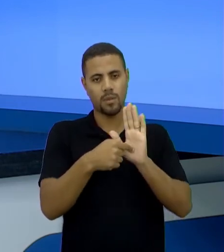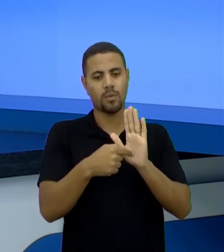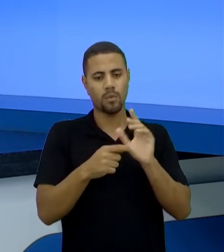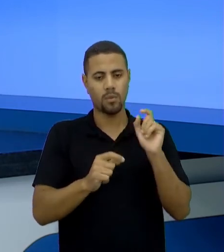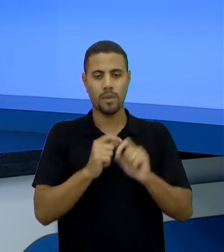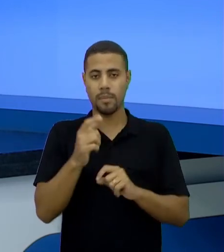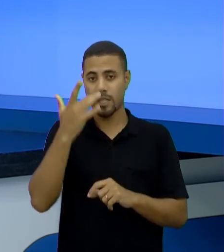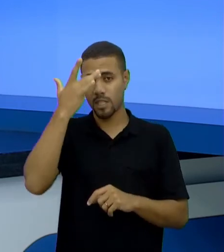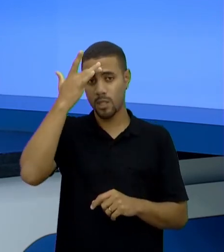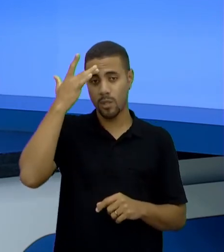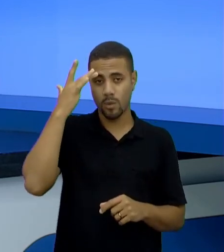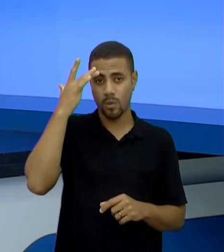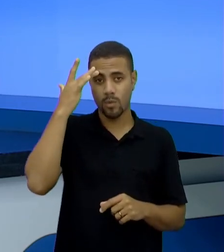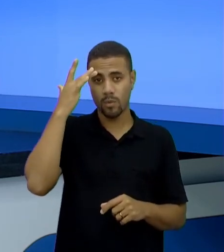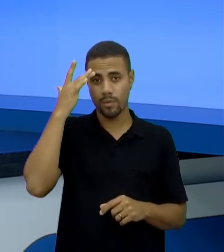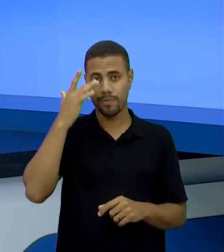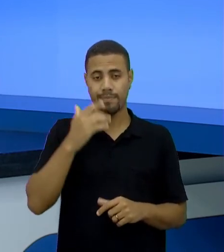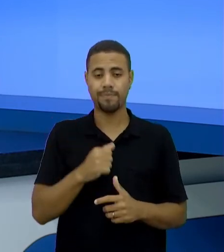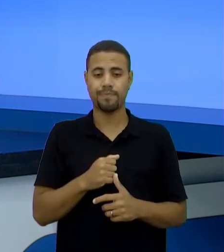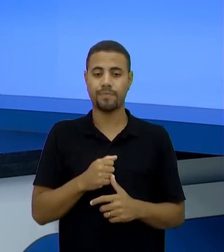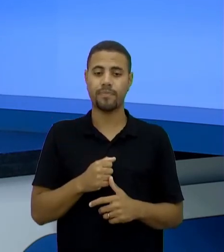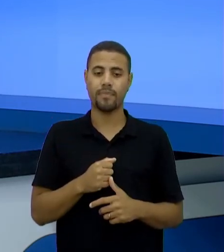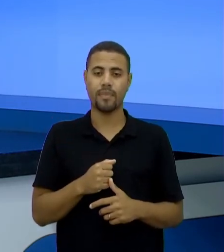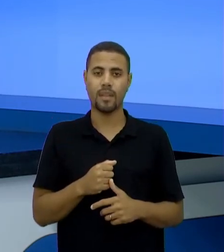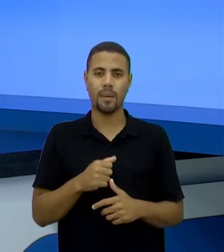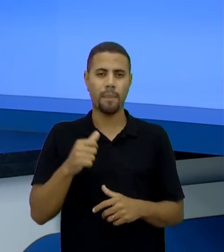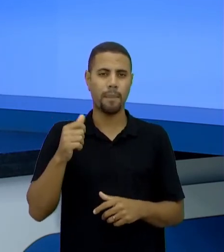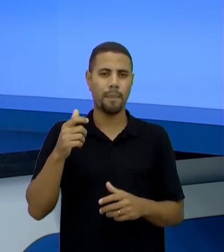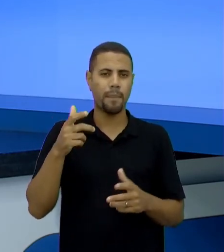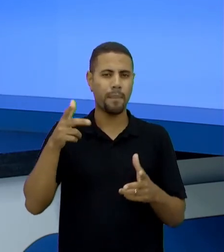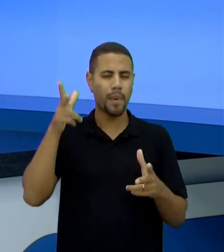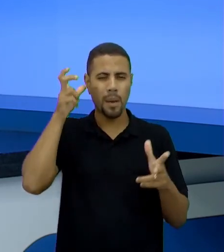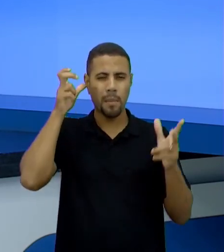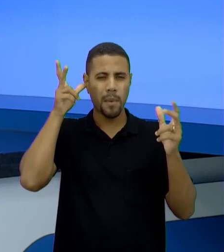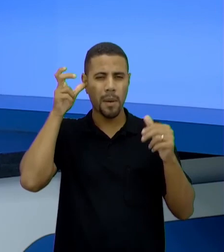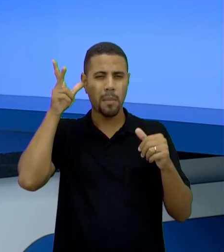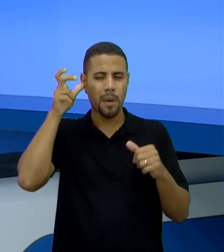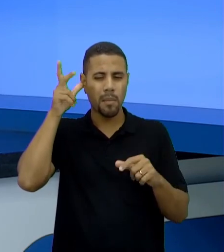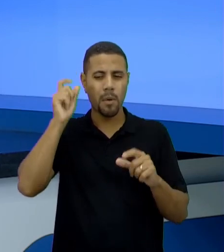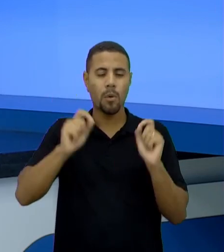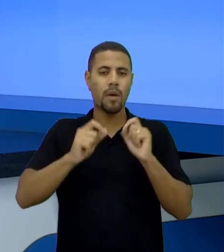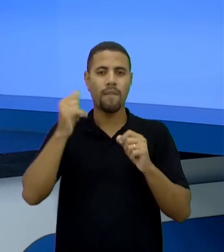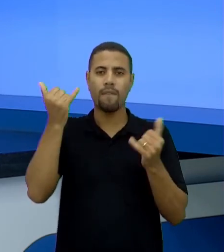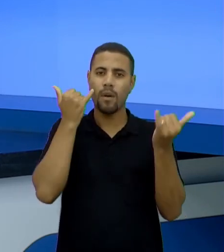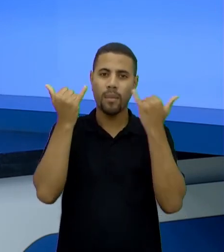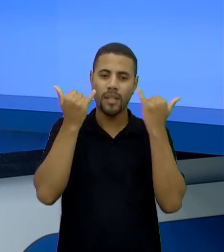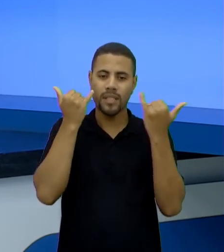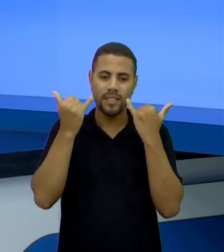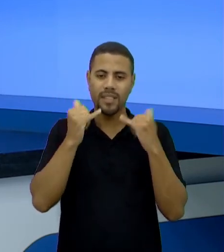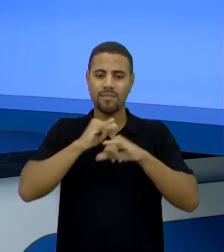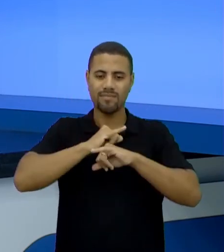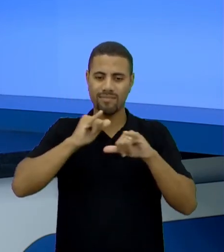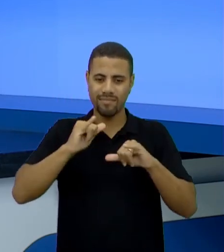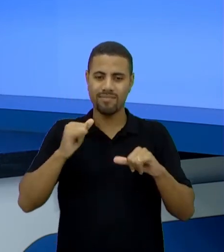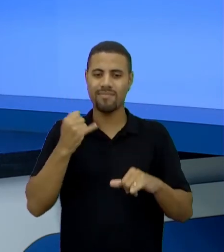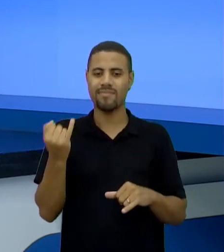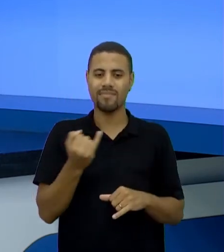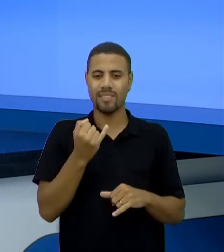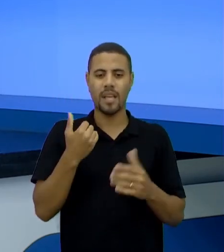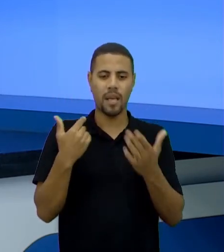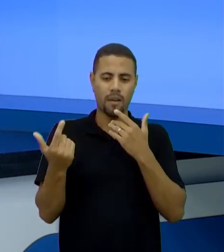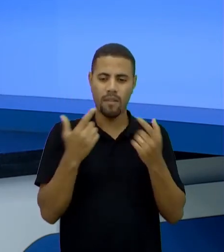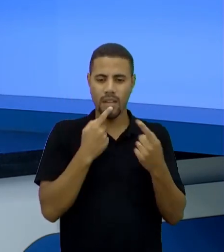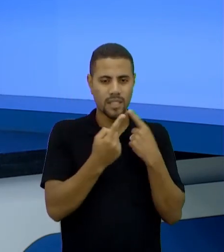com que as pessoas ouçam mais notícias, ouçam qualquer que seja, ou